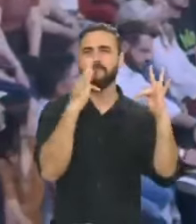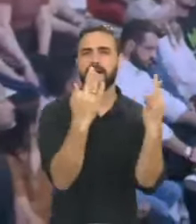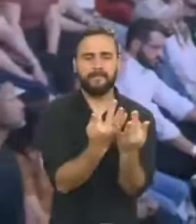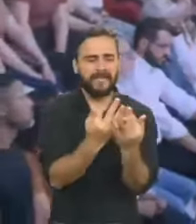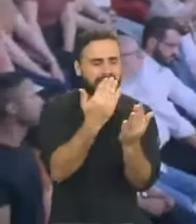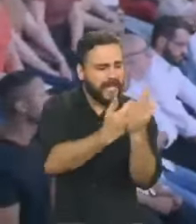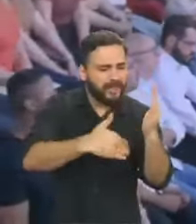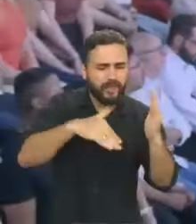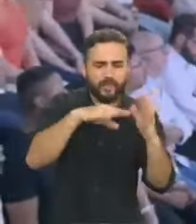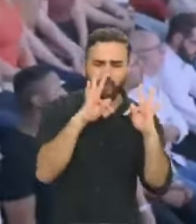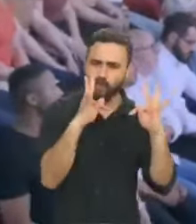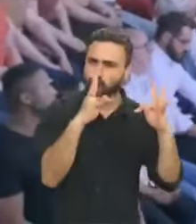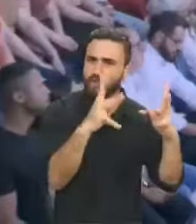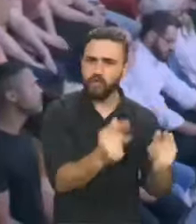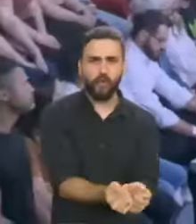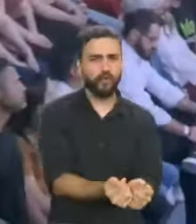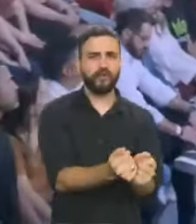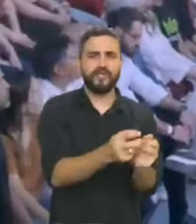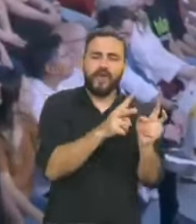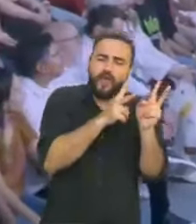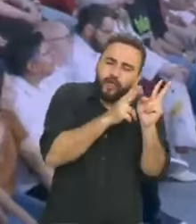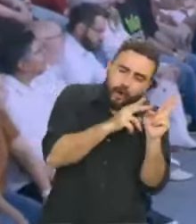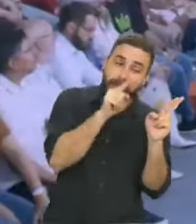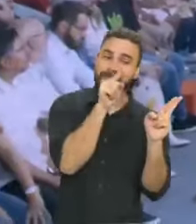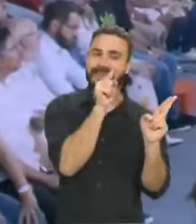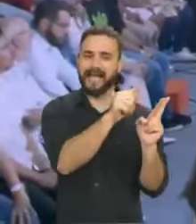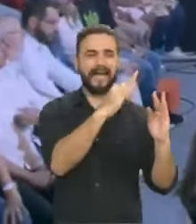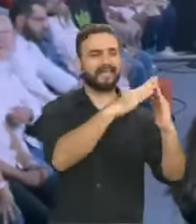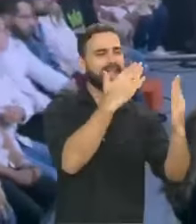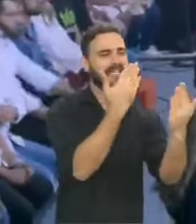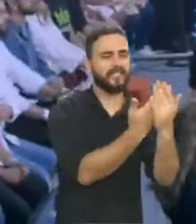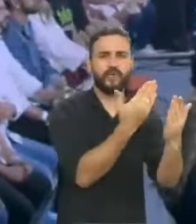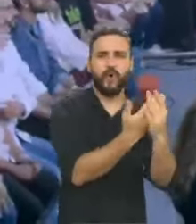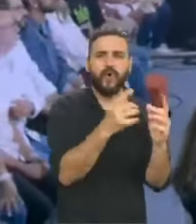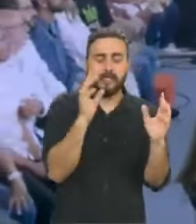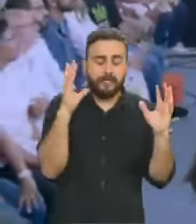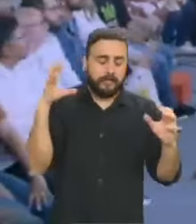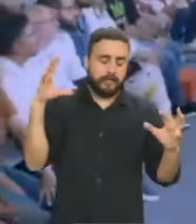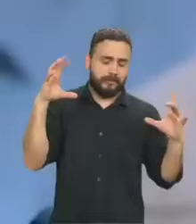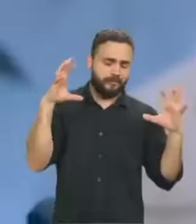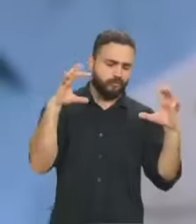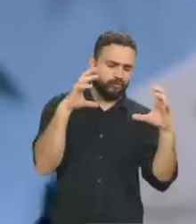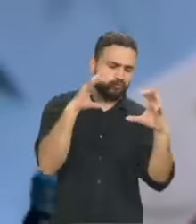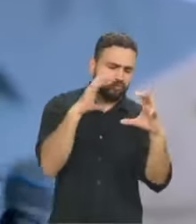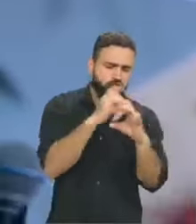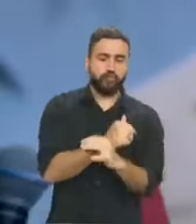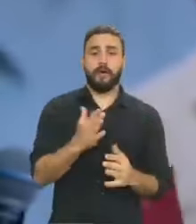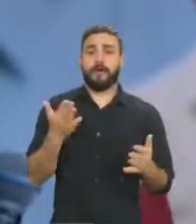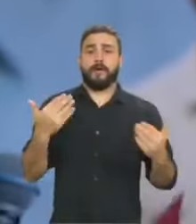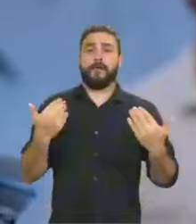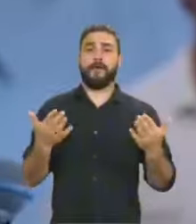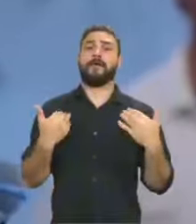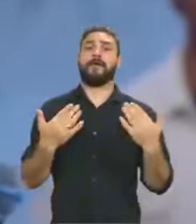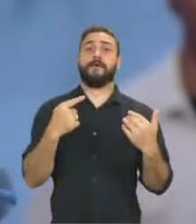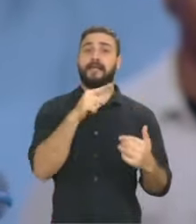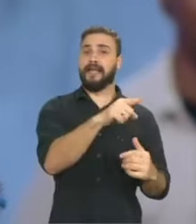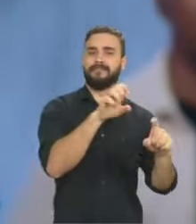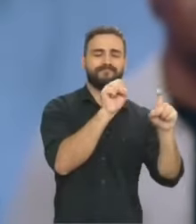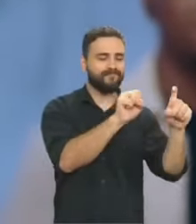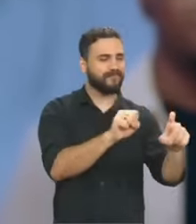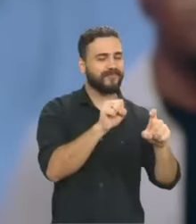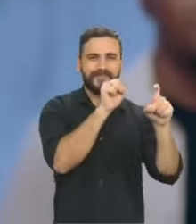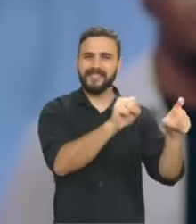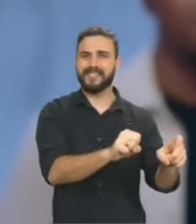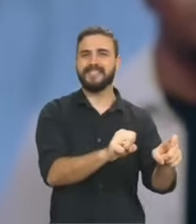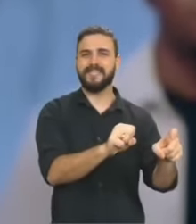na escola. Uma escola passa 2 semanas num calor, tomando banho, quase de canequinha, né? Aquela coisa assim, e